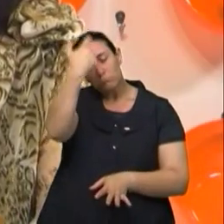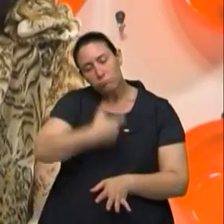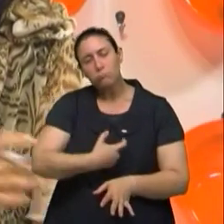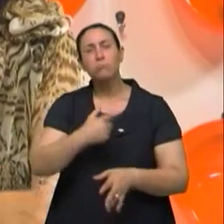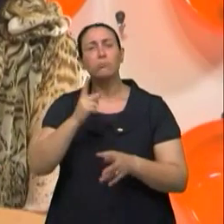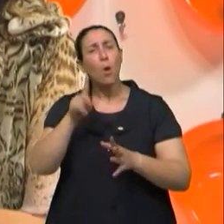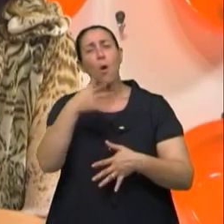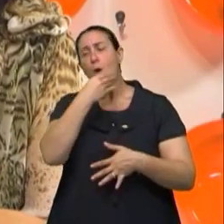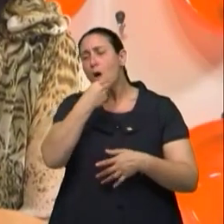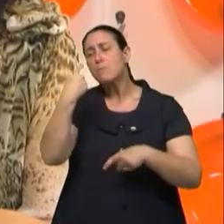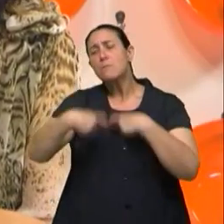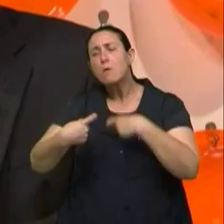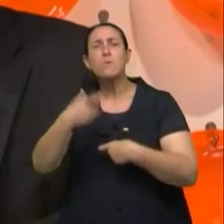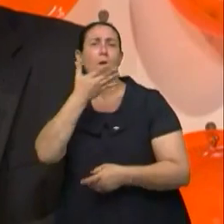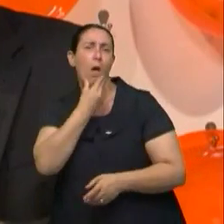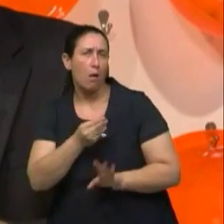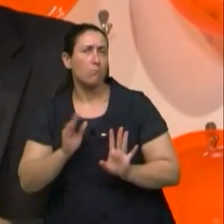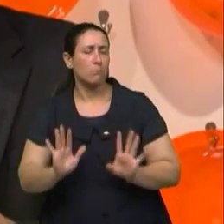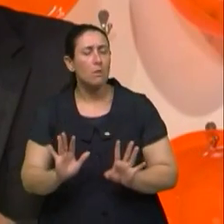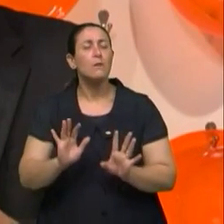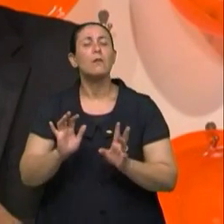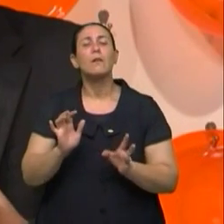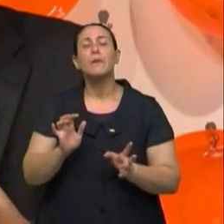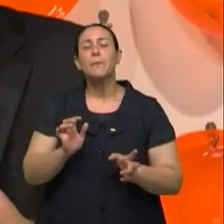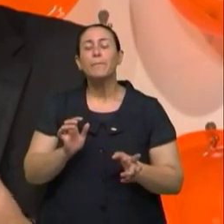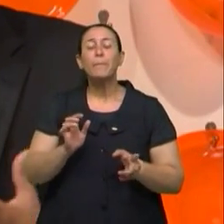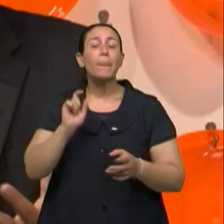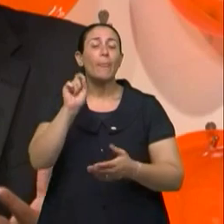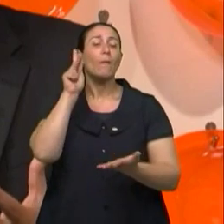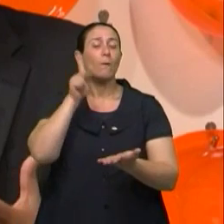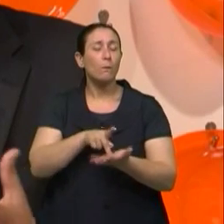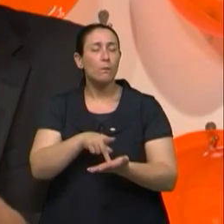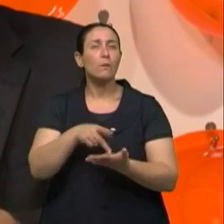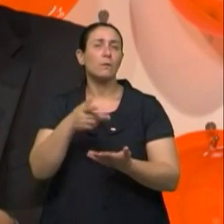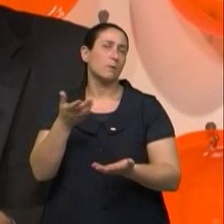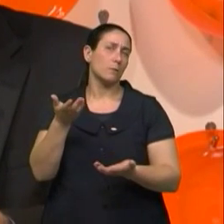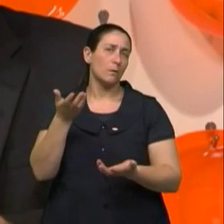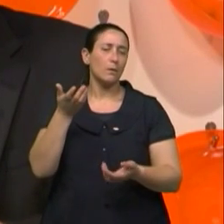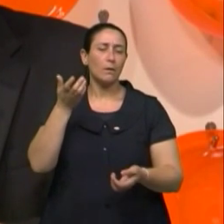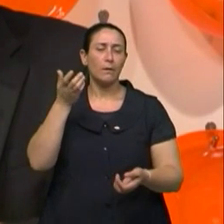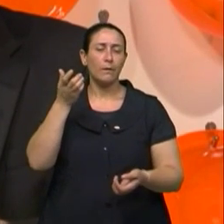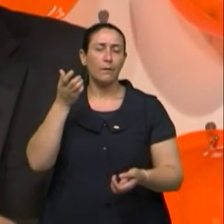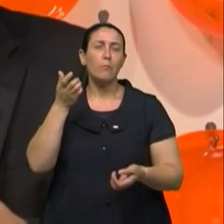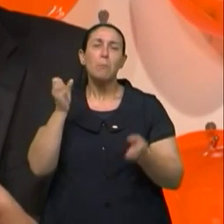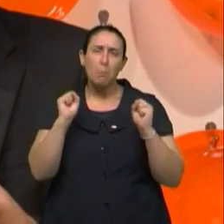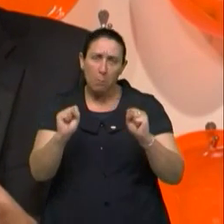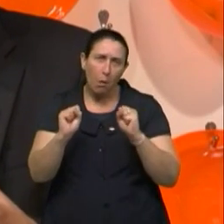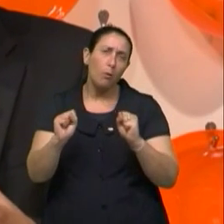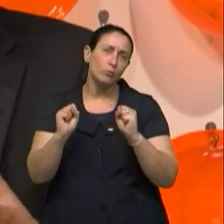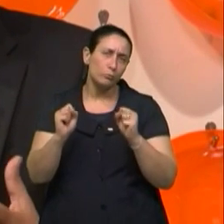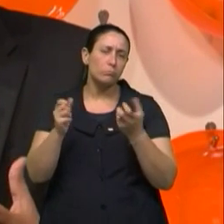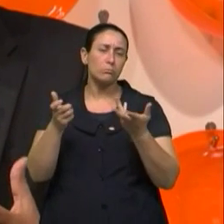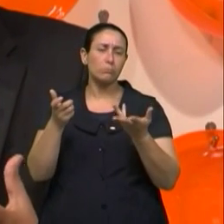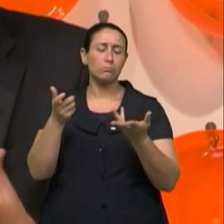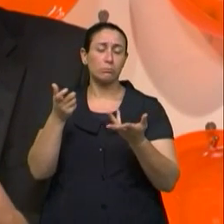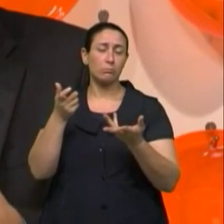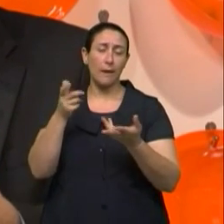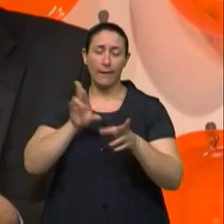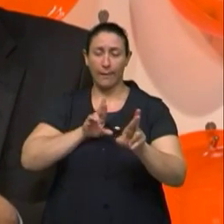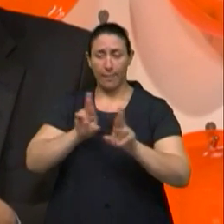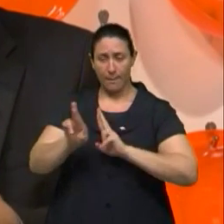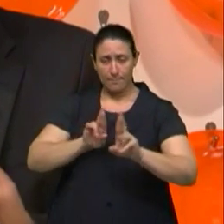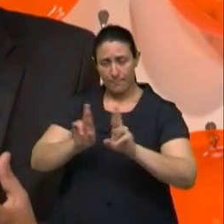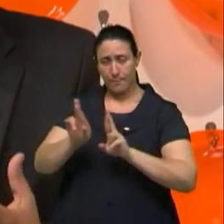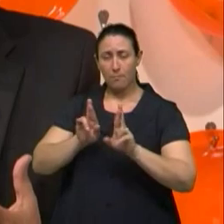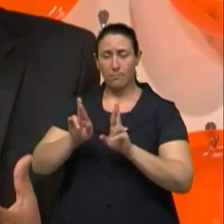aberta de tratar a com certeza, isso, assim, isso pode contribuir, né? A gente sabe que a relação,